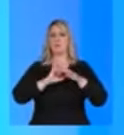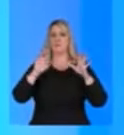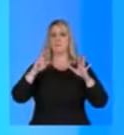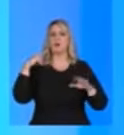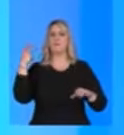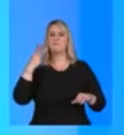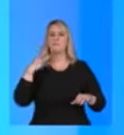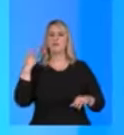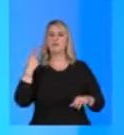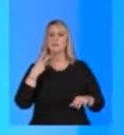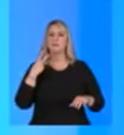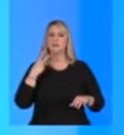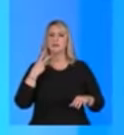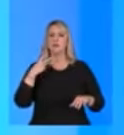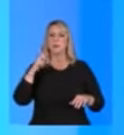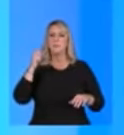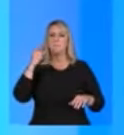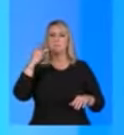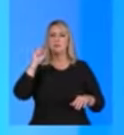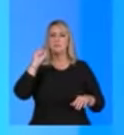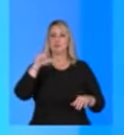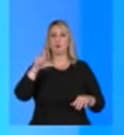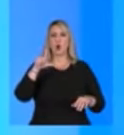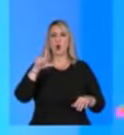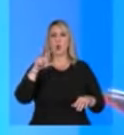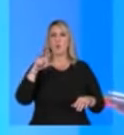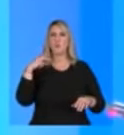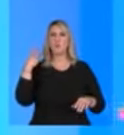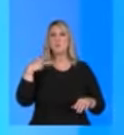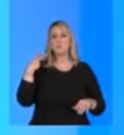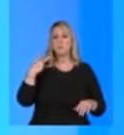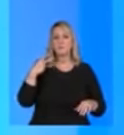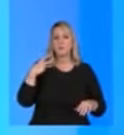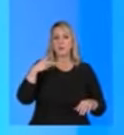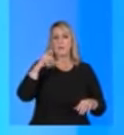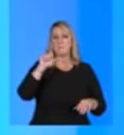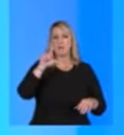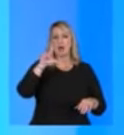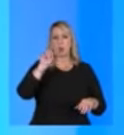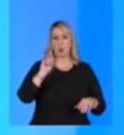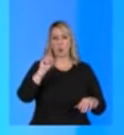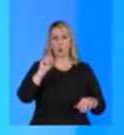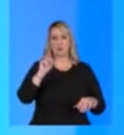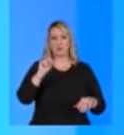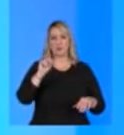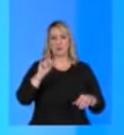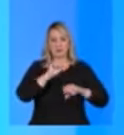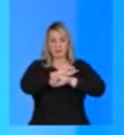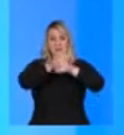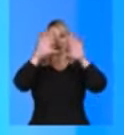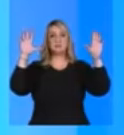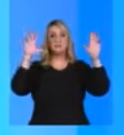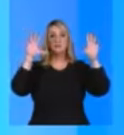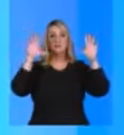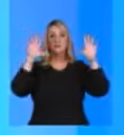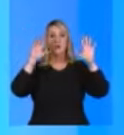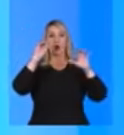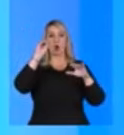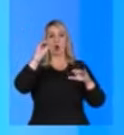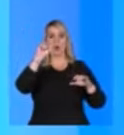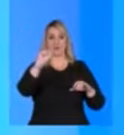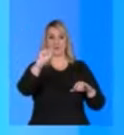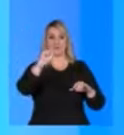vereador eh do PSOL o vereador Paulo Pinheiro que dava transparência às